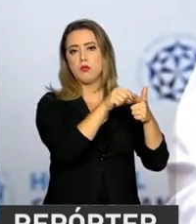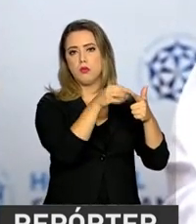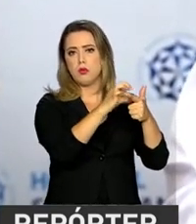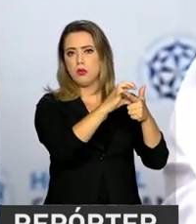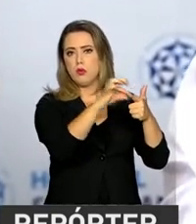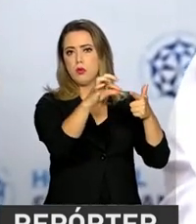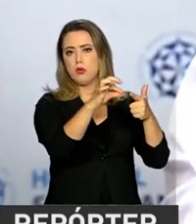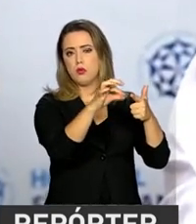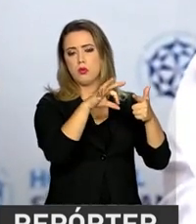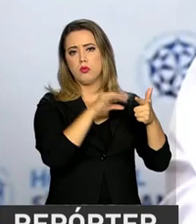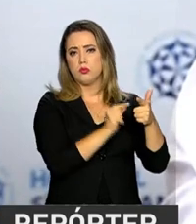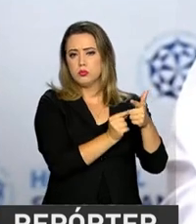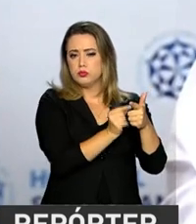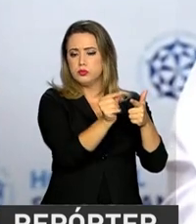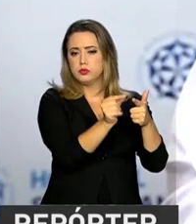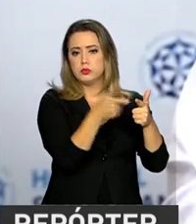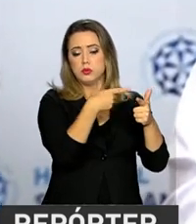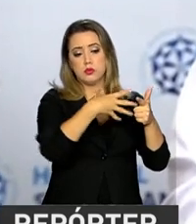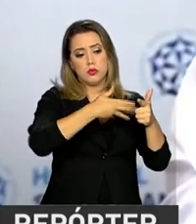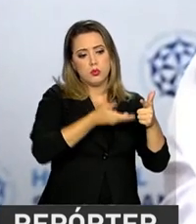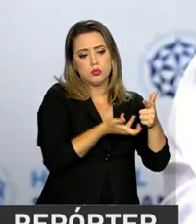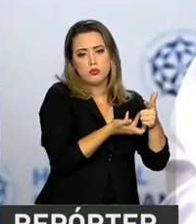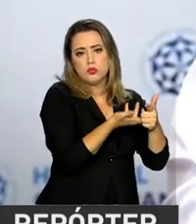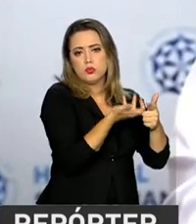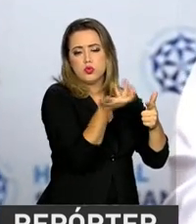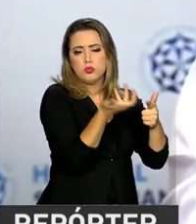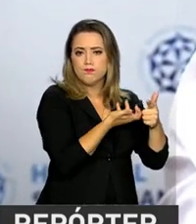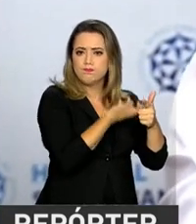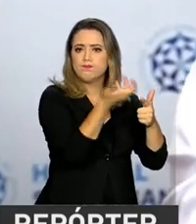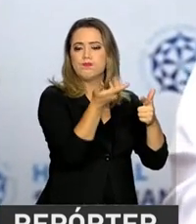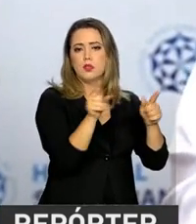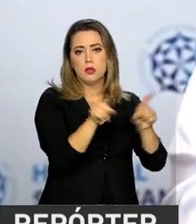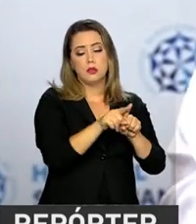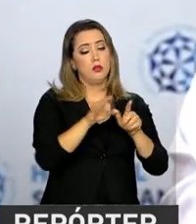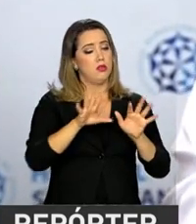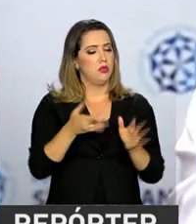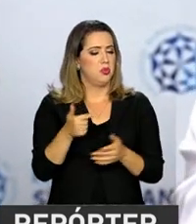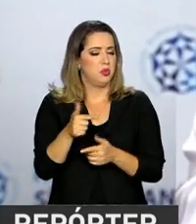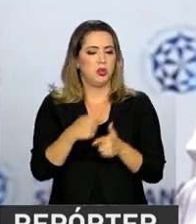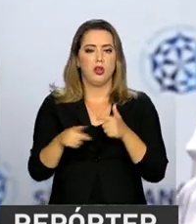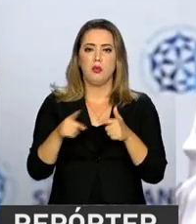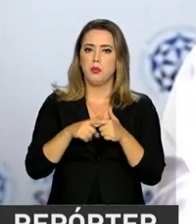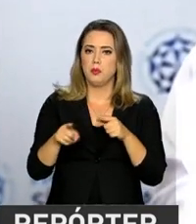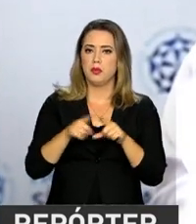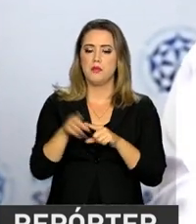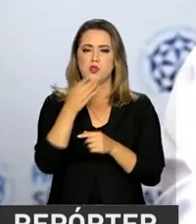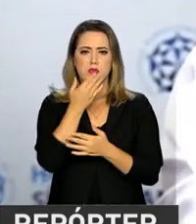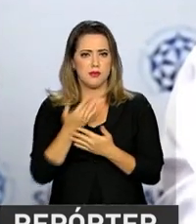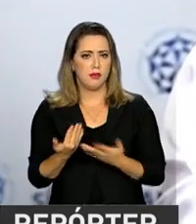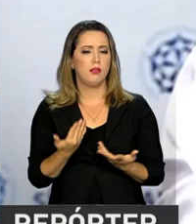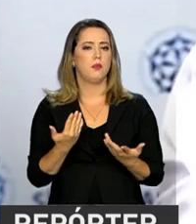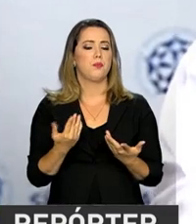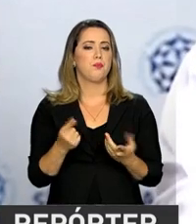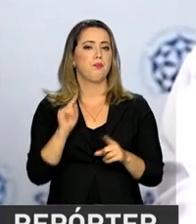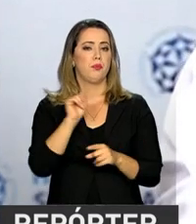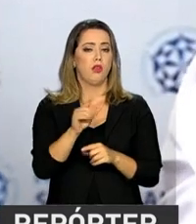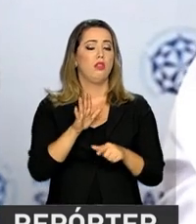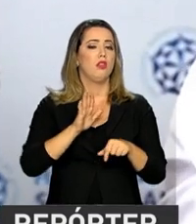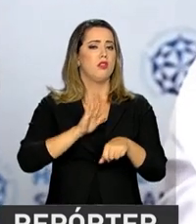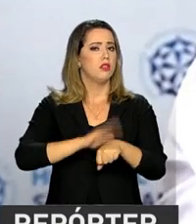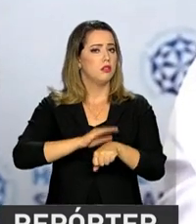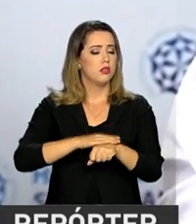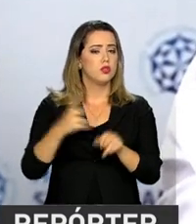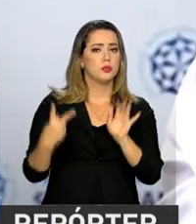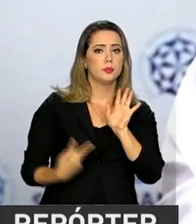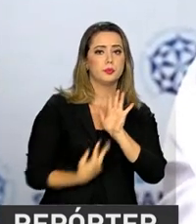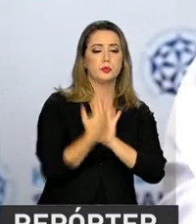obstruída e essa massa que retirada também deixa de ter o risco potencial de sangrar nesse momento da cirurgia nós fizemos uma